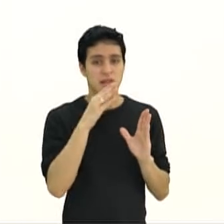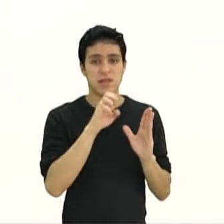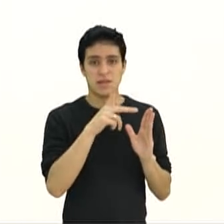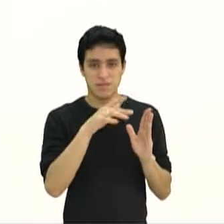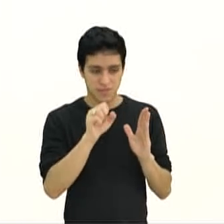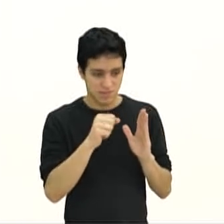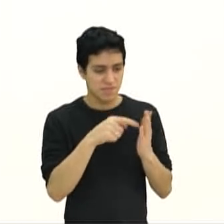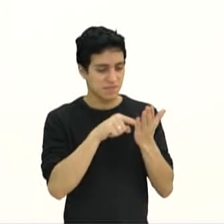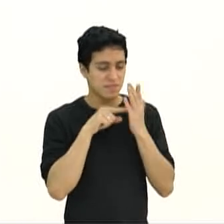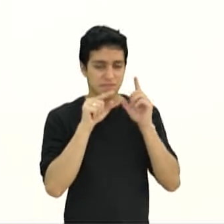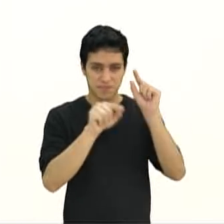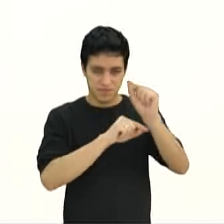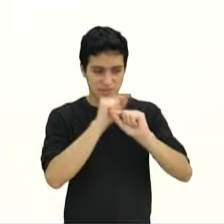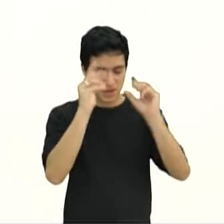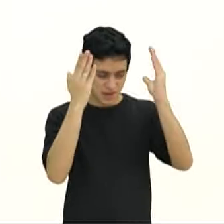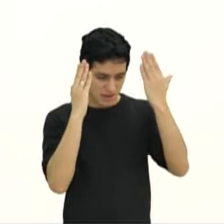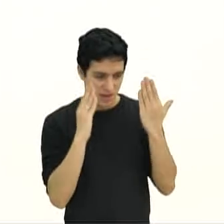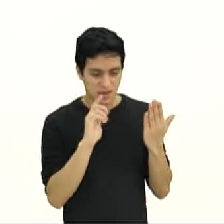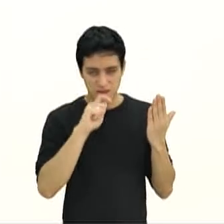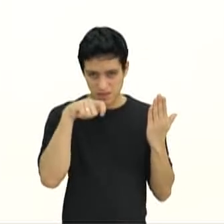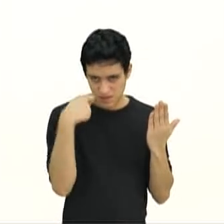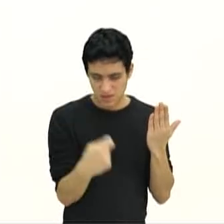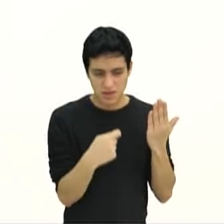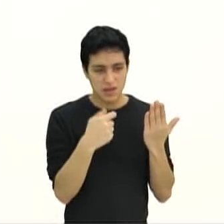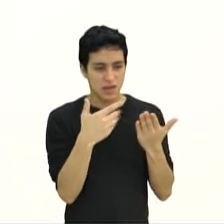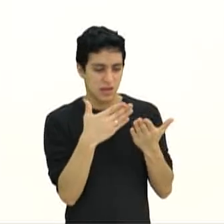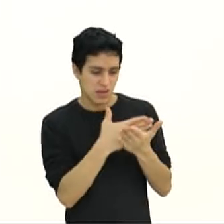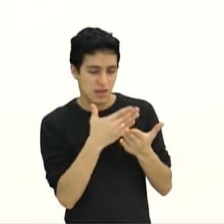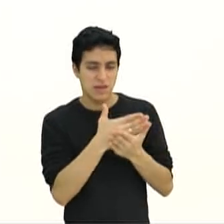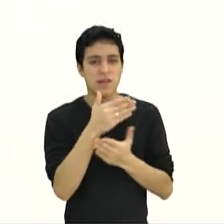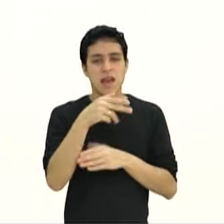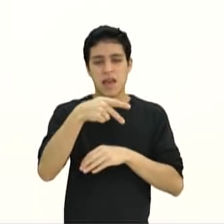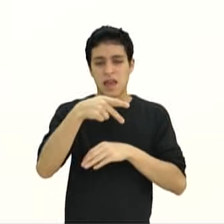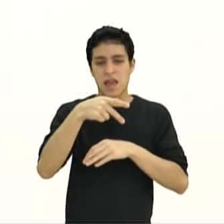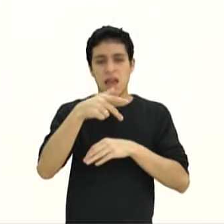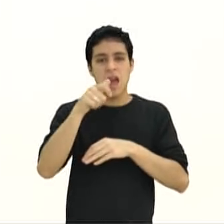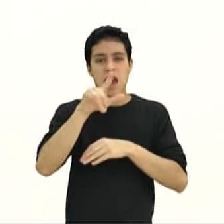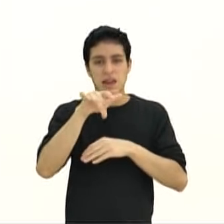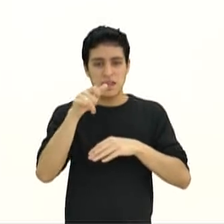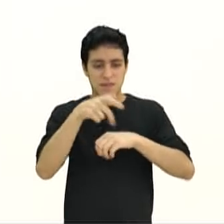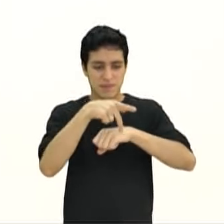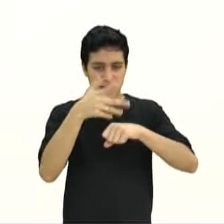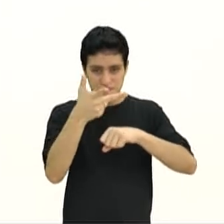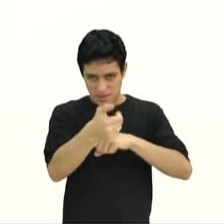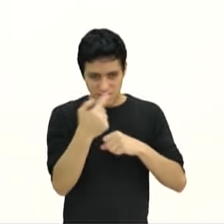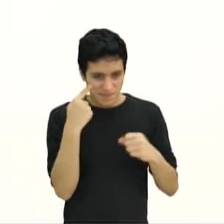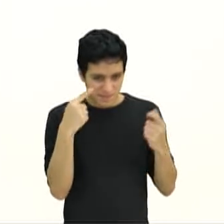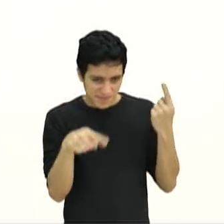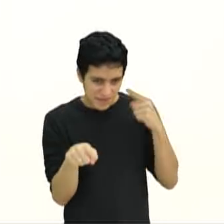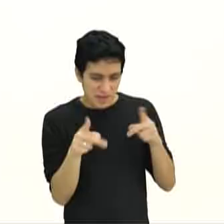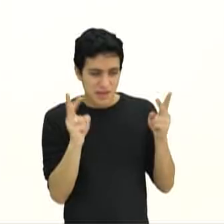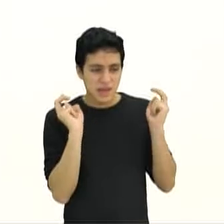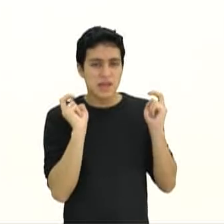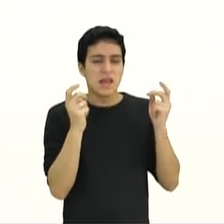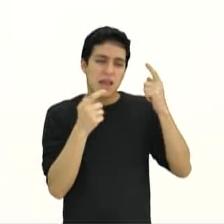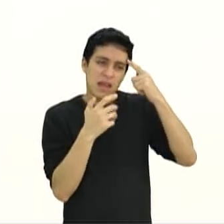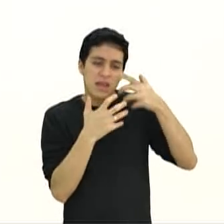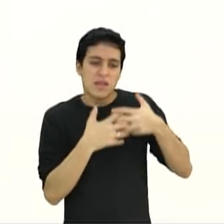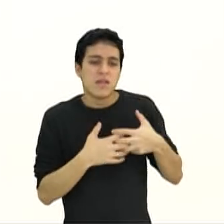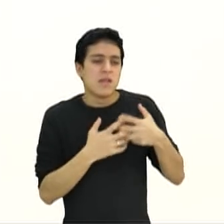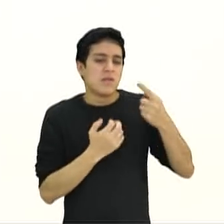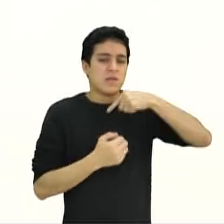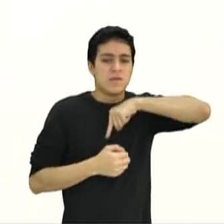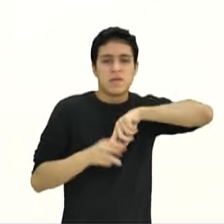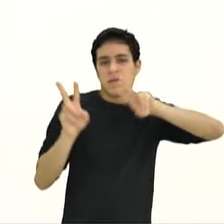que apresenta uma análise sobre a obra Alice no País das Maravilhas. Percebemos a reflexão subjetiva sobre